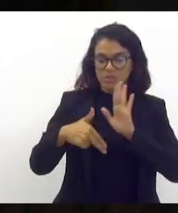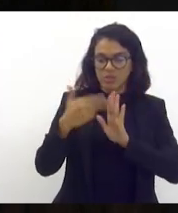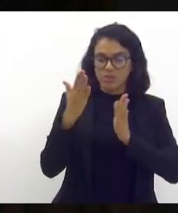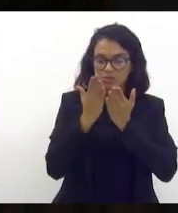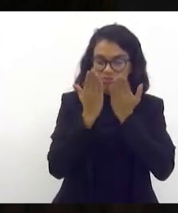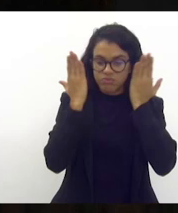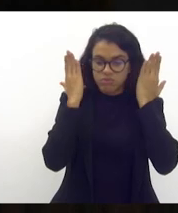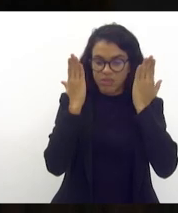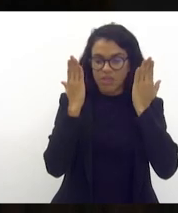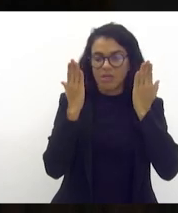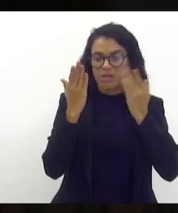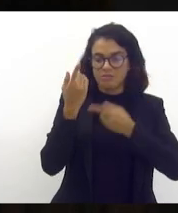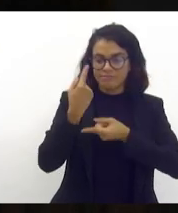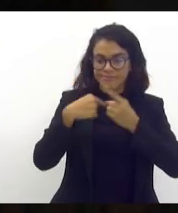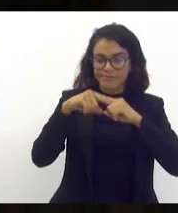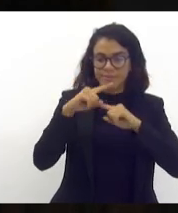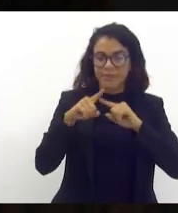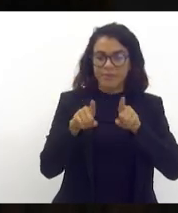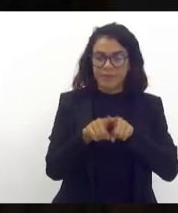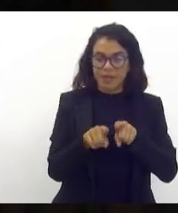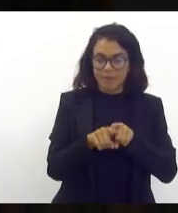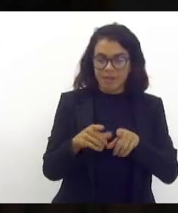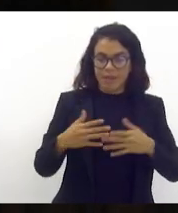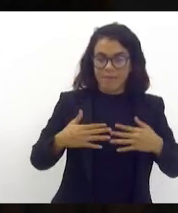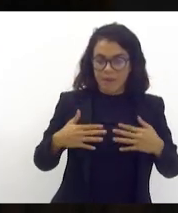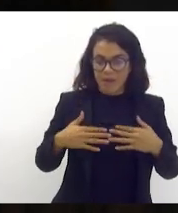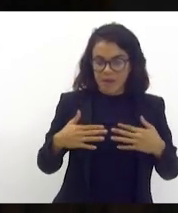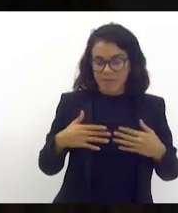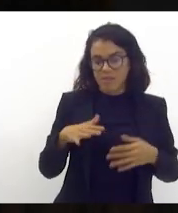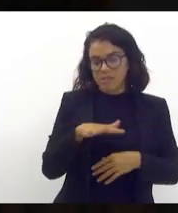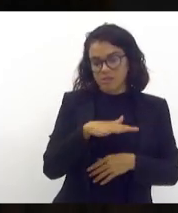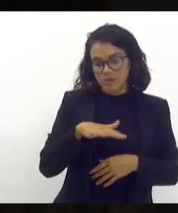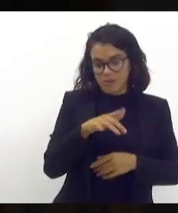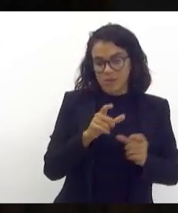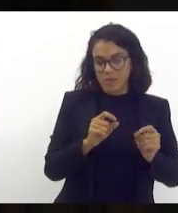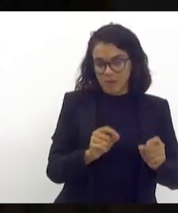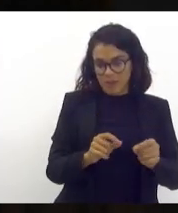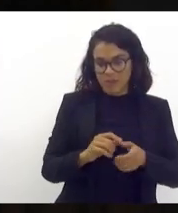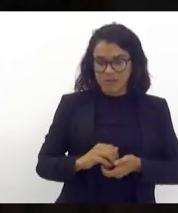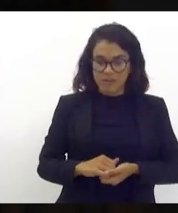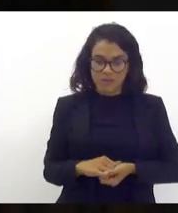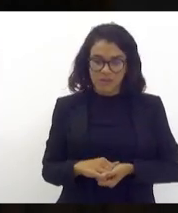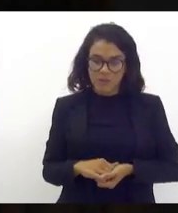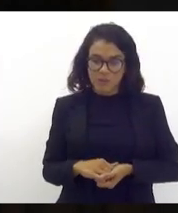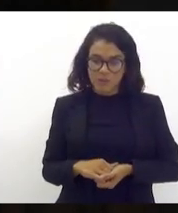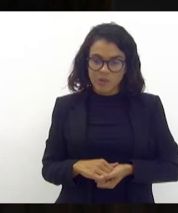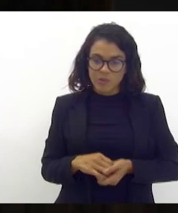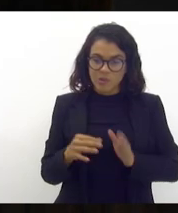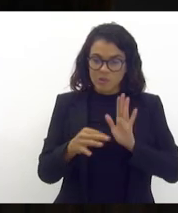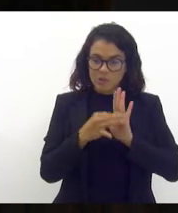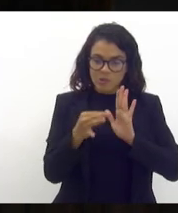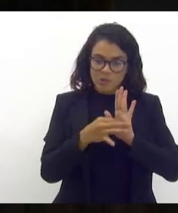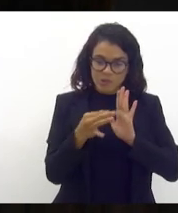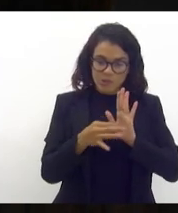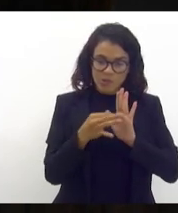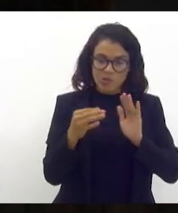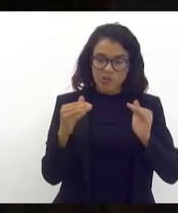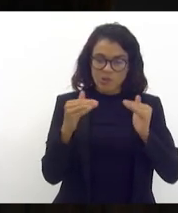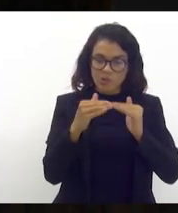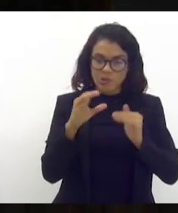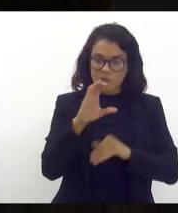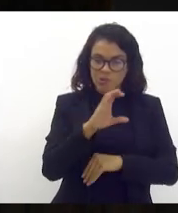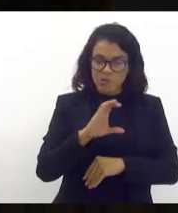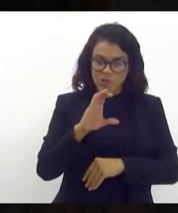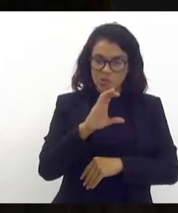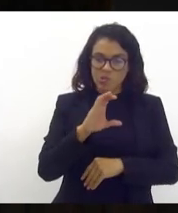plástica reparadora da mama nos casos que menciona e da outras providências. Parecer da Comissão de Constituição e Justiça